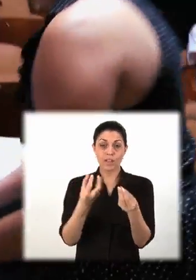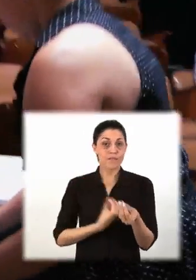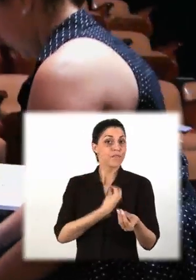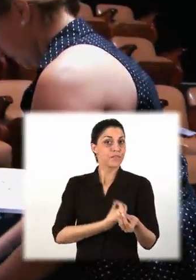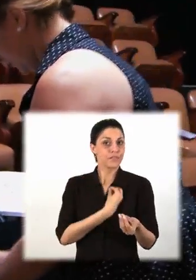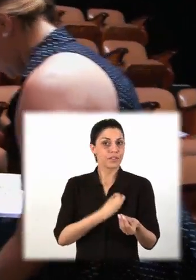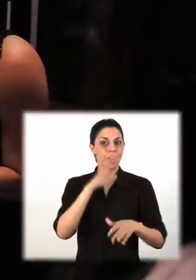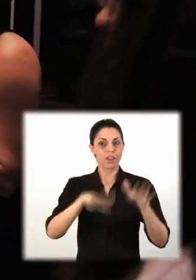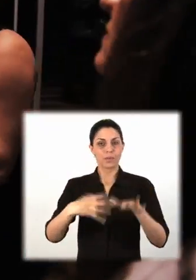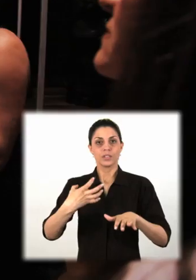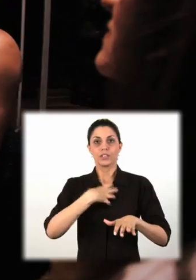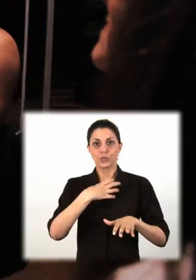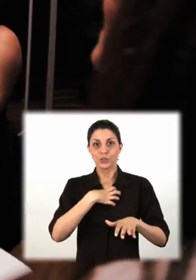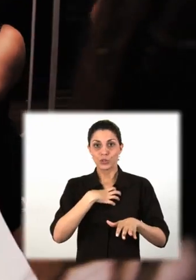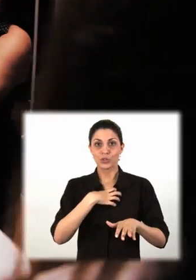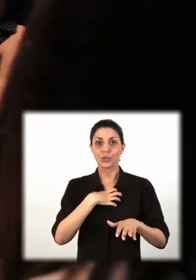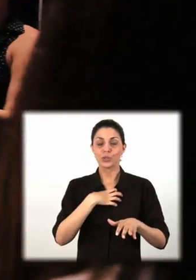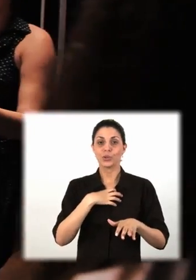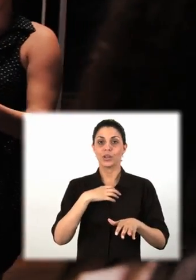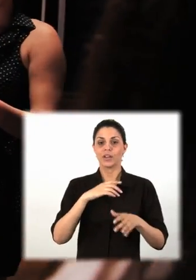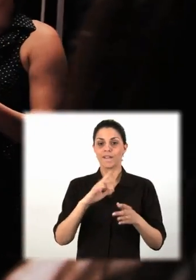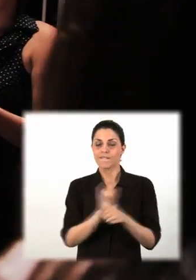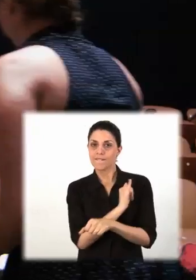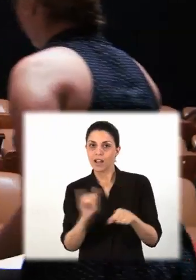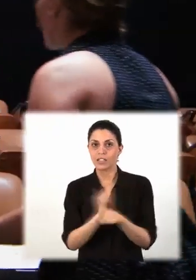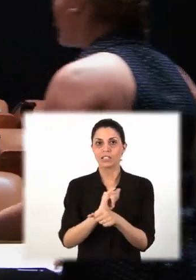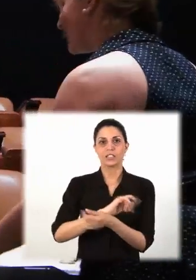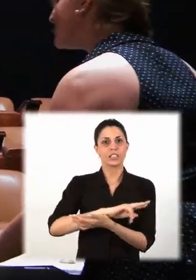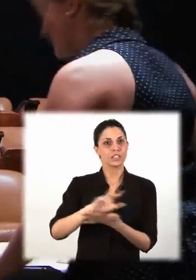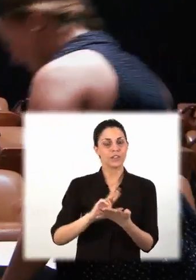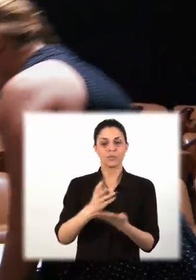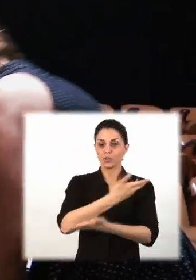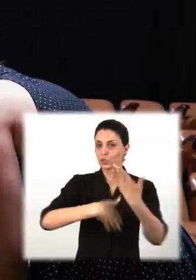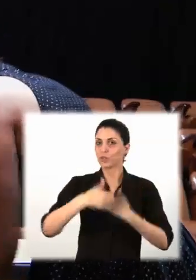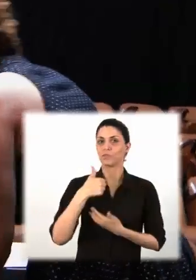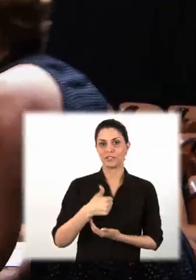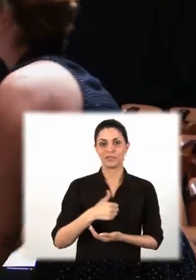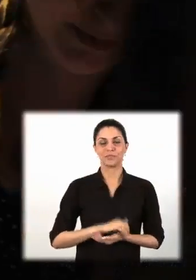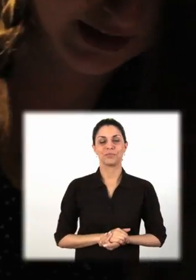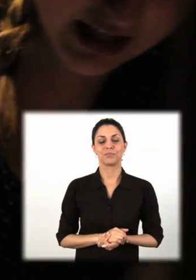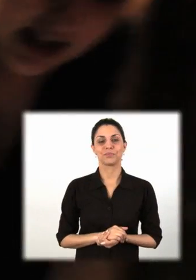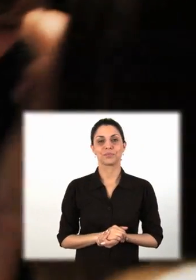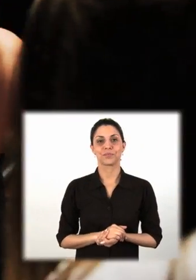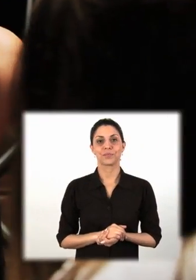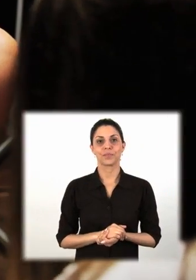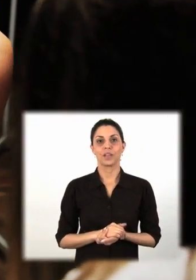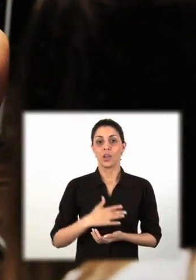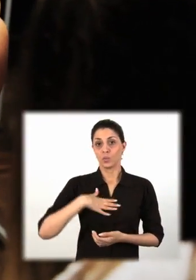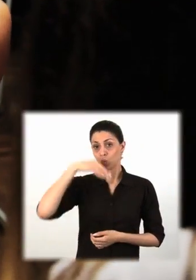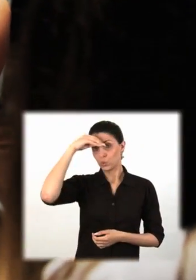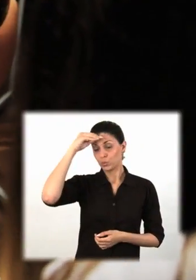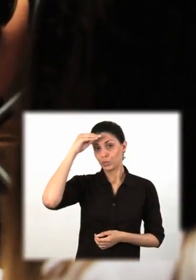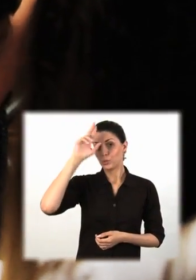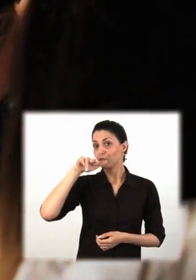vida a isso. E eles também me apresentaram formas diversas. E foi uma troca muito legal. Ao meu